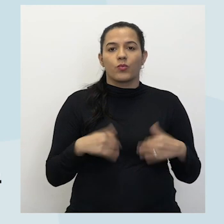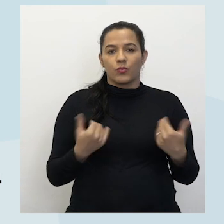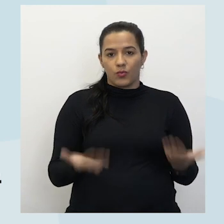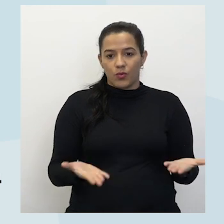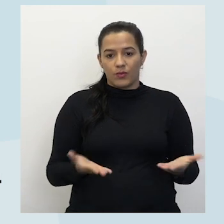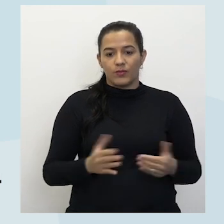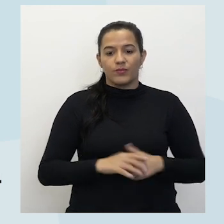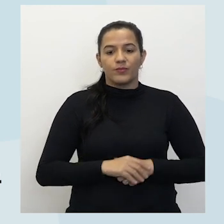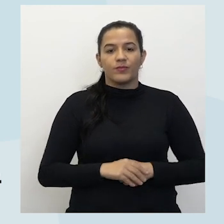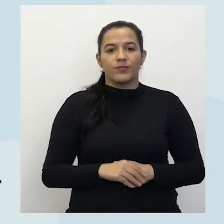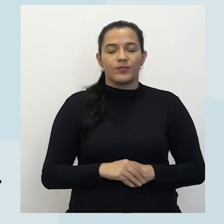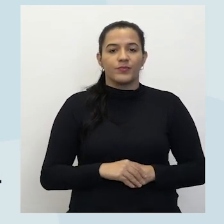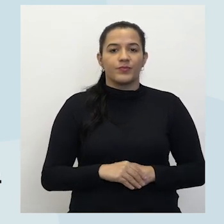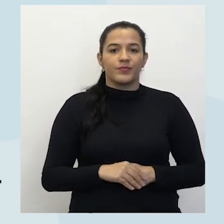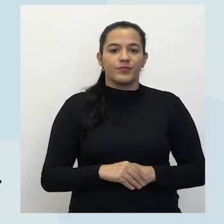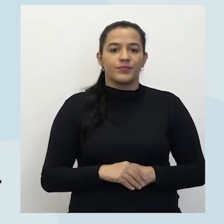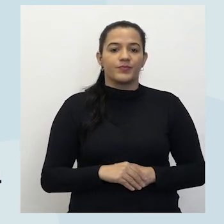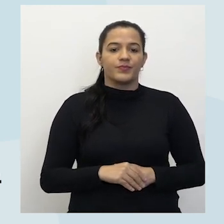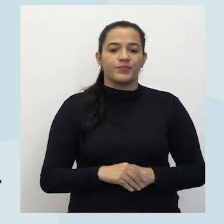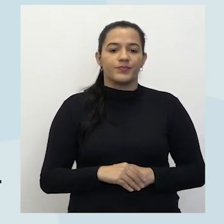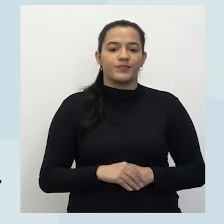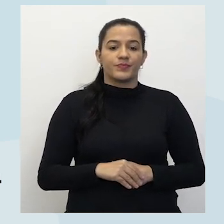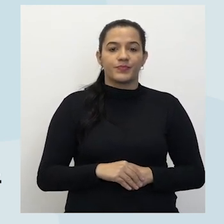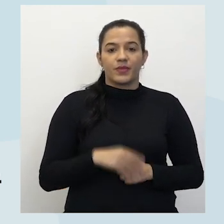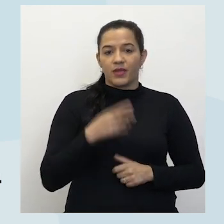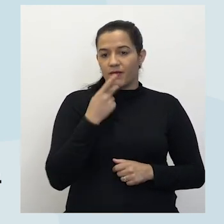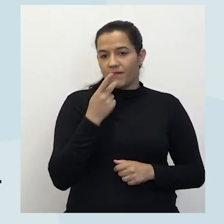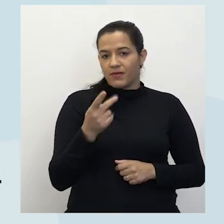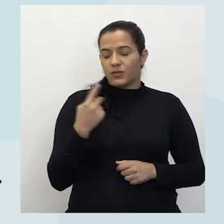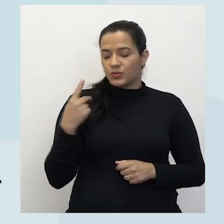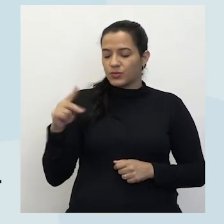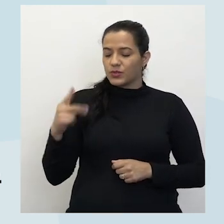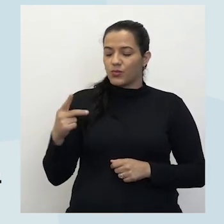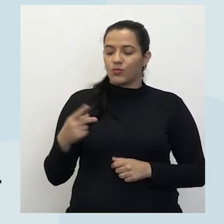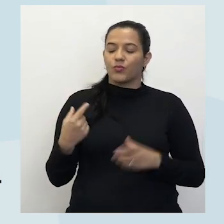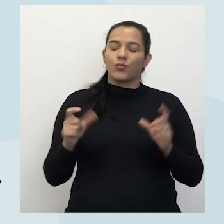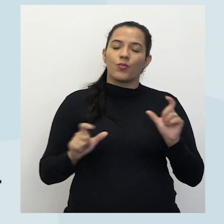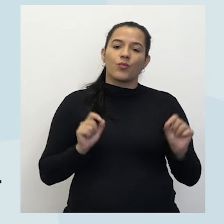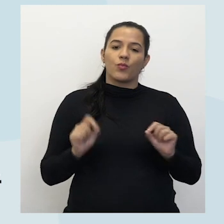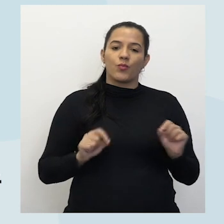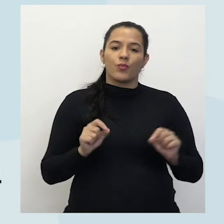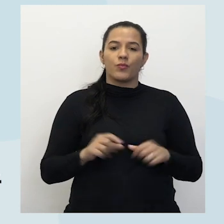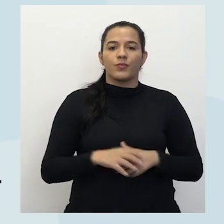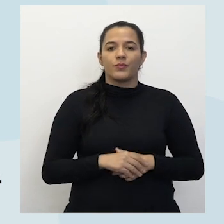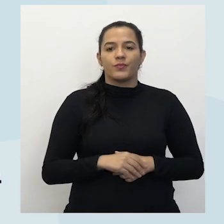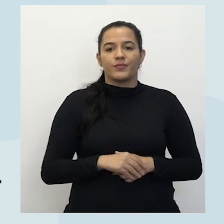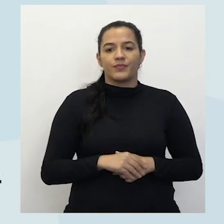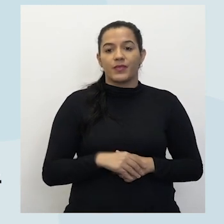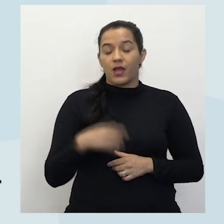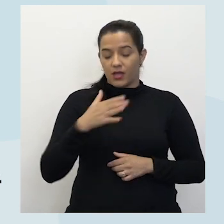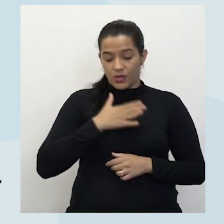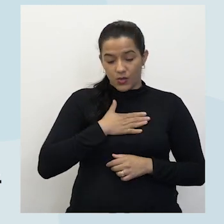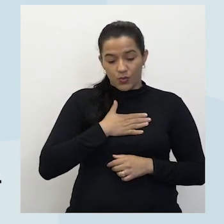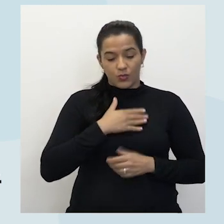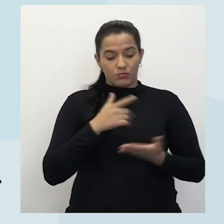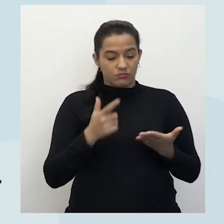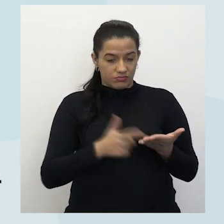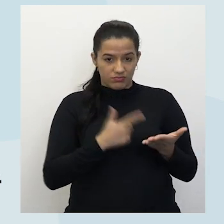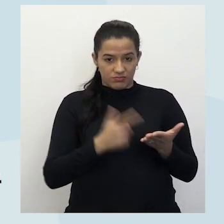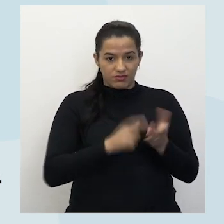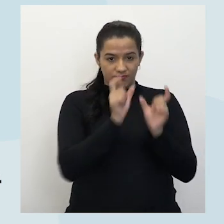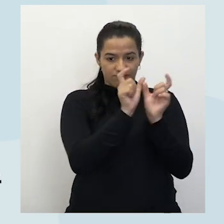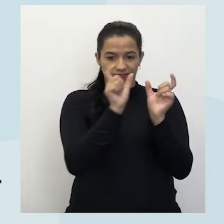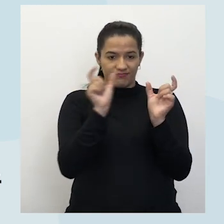Compartilhe conosco. Fala aí dos seus. Fala de algum de quadrinhos. O que você tem? Um parecer, Mauro? Dos quadrinhos, olha, eu acho que